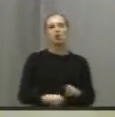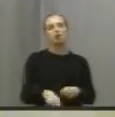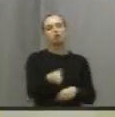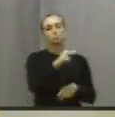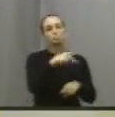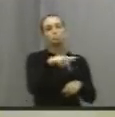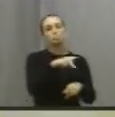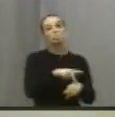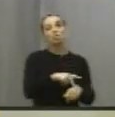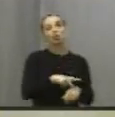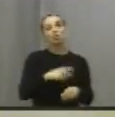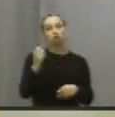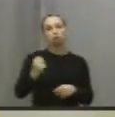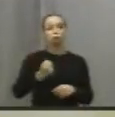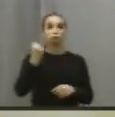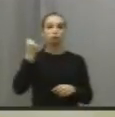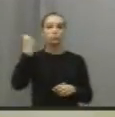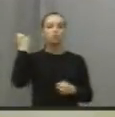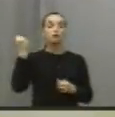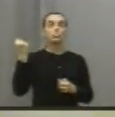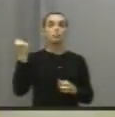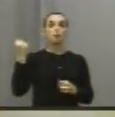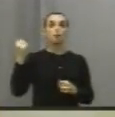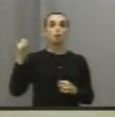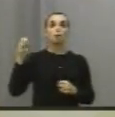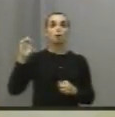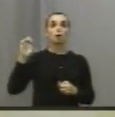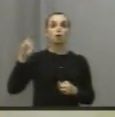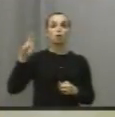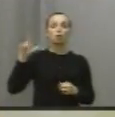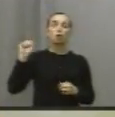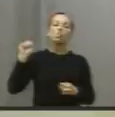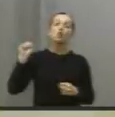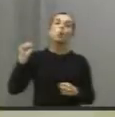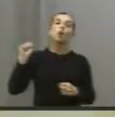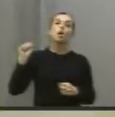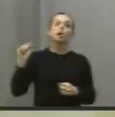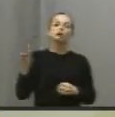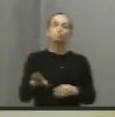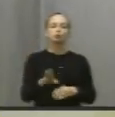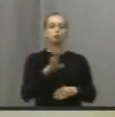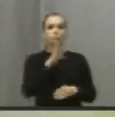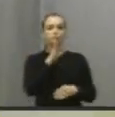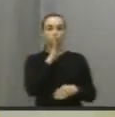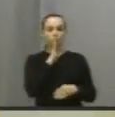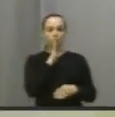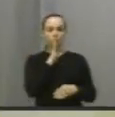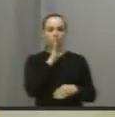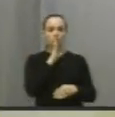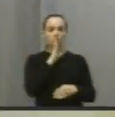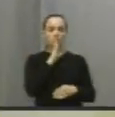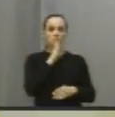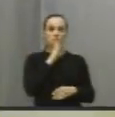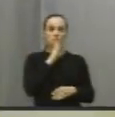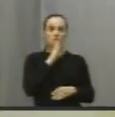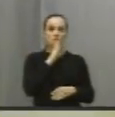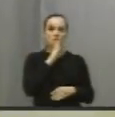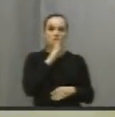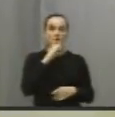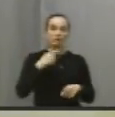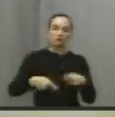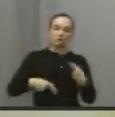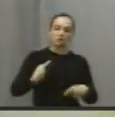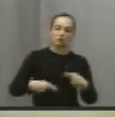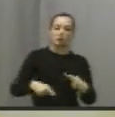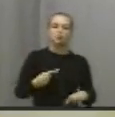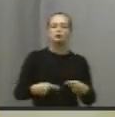poderosos, sobretudo dos Estados Unidos, se calam, porque é impossível hoje a gente discutir